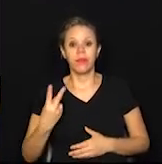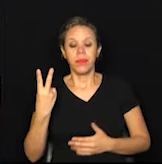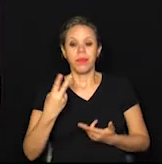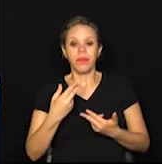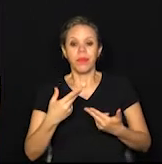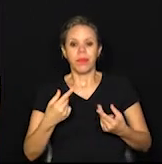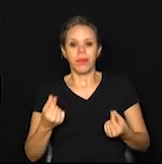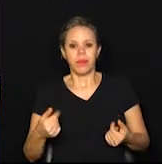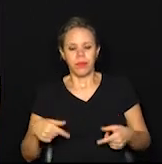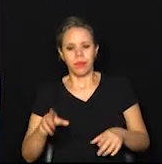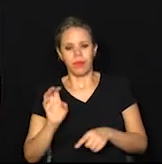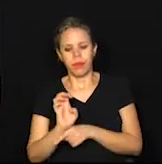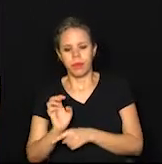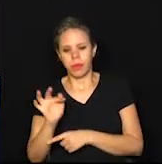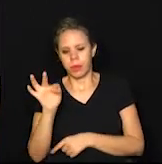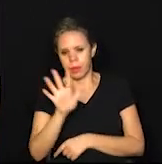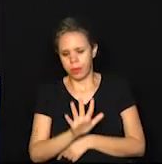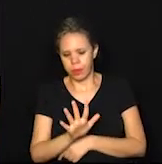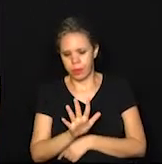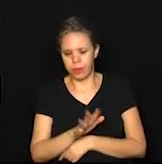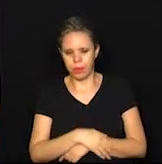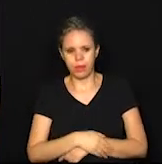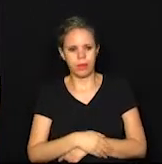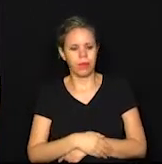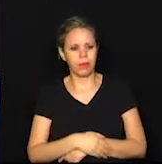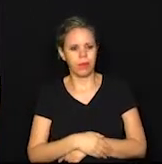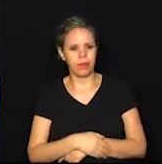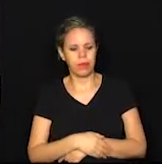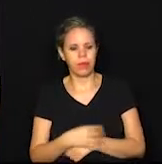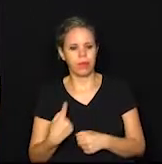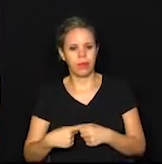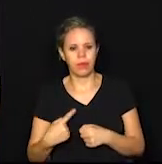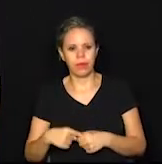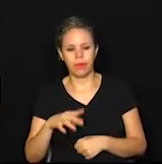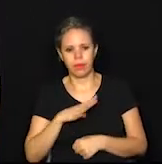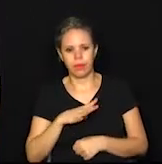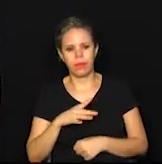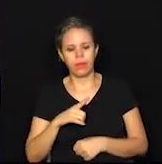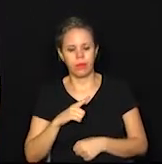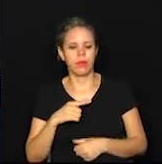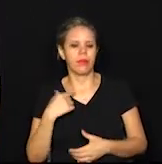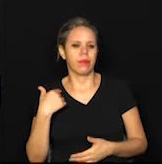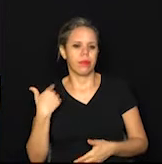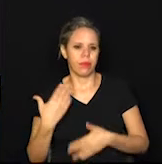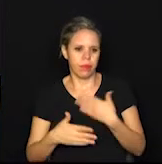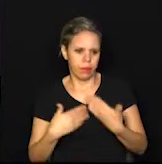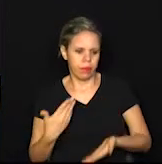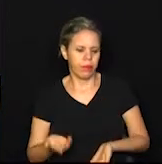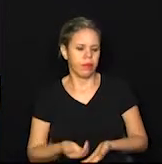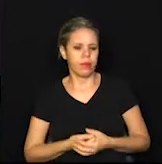valores estaduais, federais, e que o município tende a